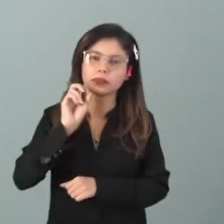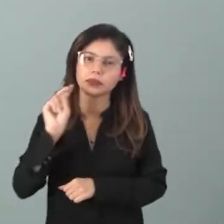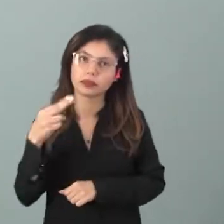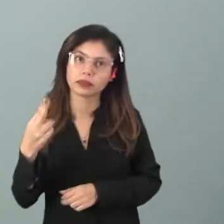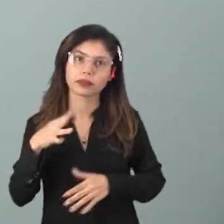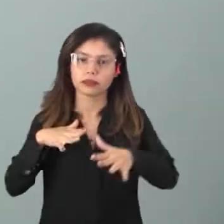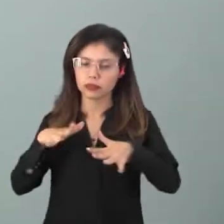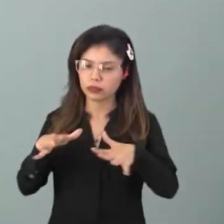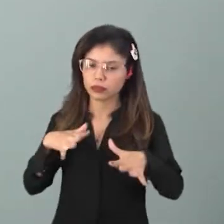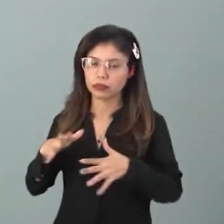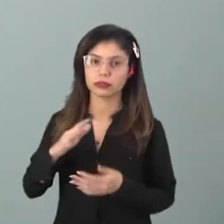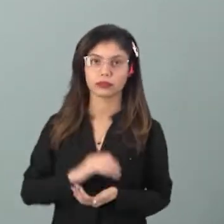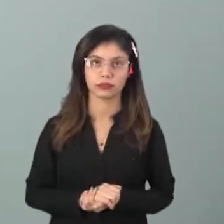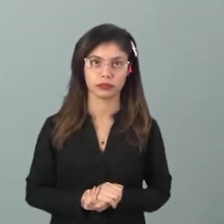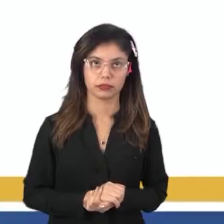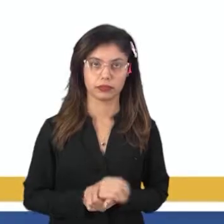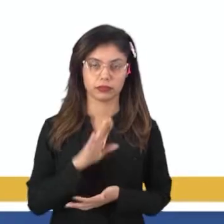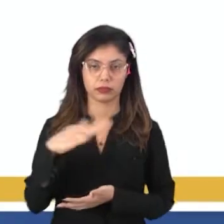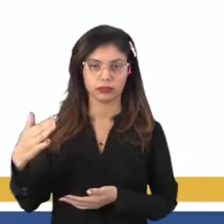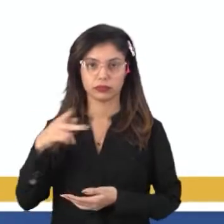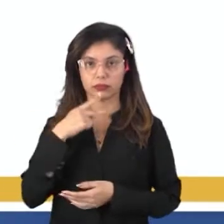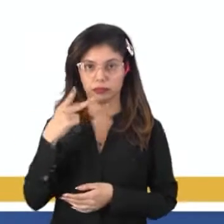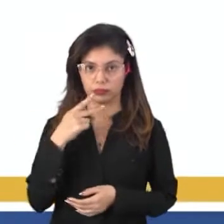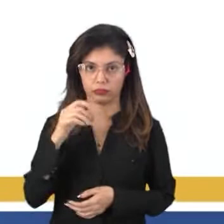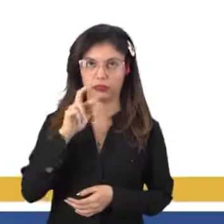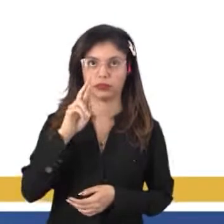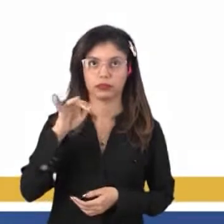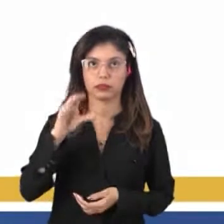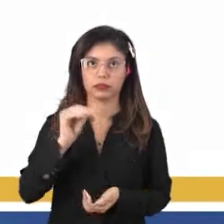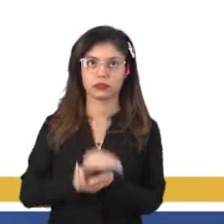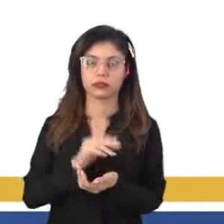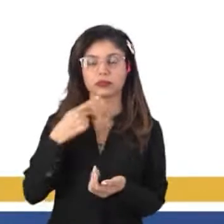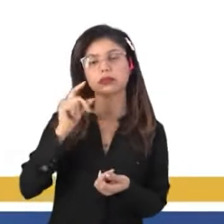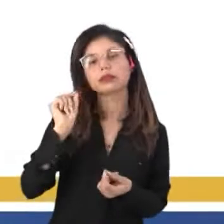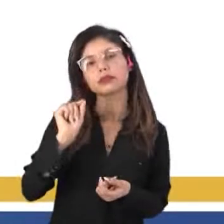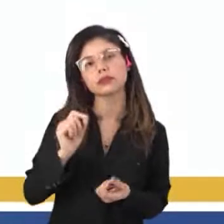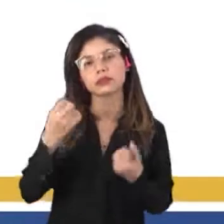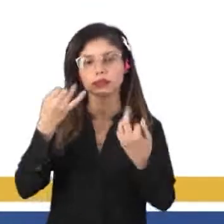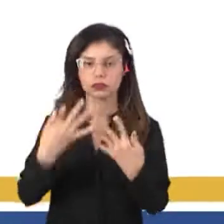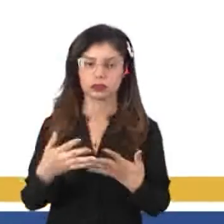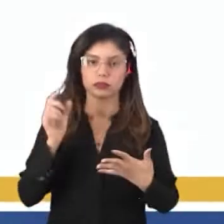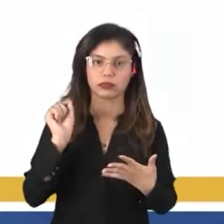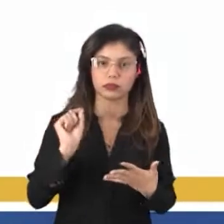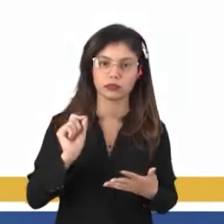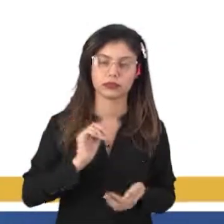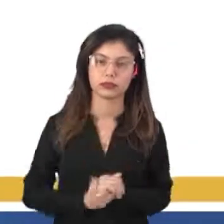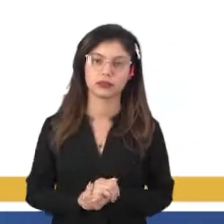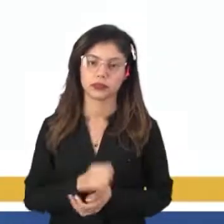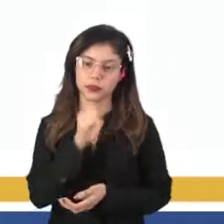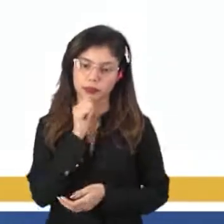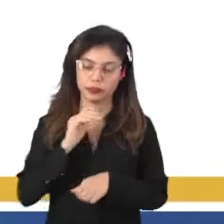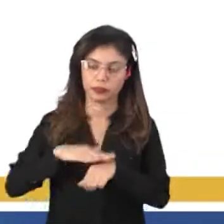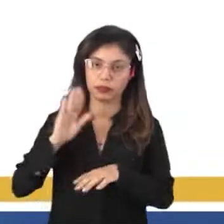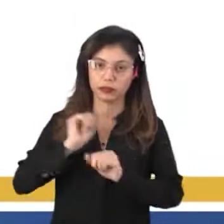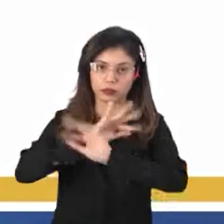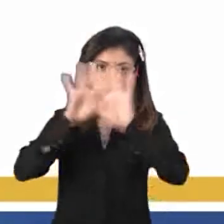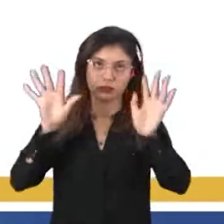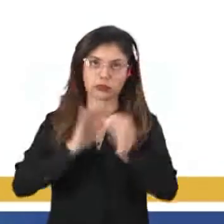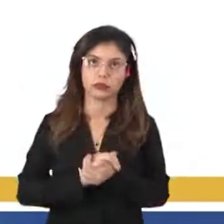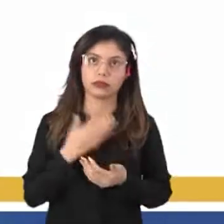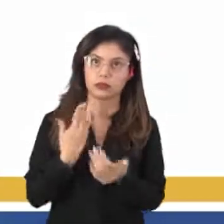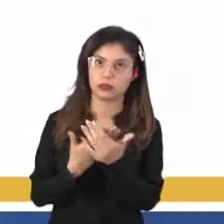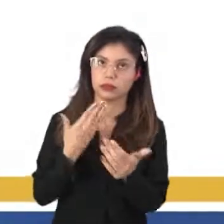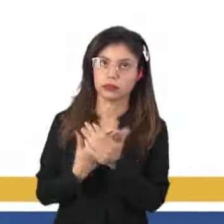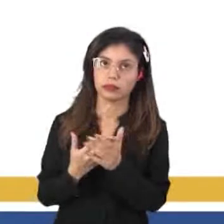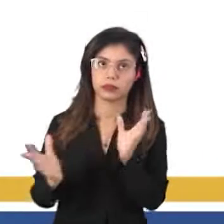se movimentando, né? Quando a gente fala de geodinâmica, então, a gente pode definir aí de uma forma ainda mais clara, que é o estudo